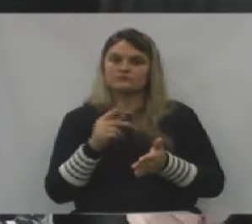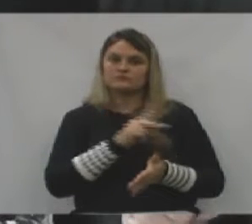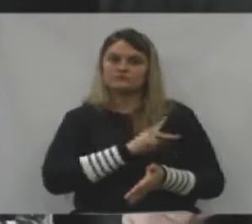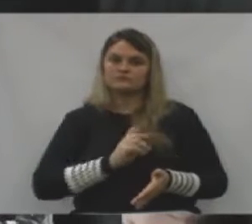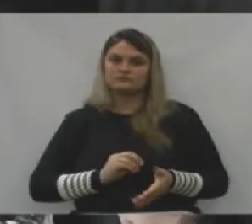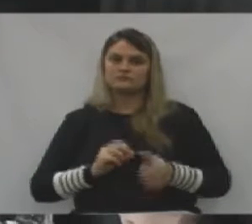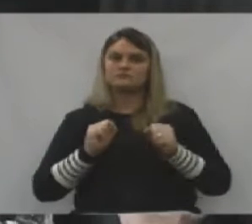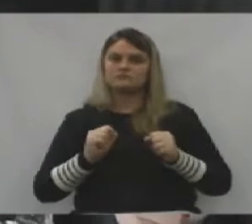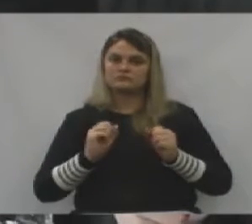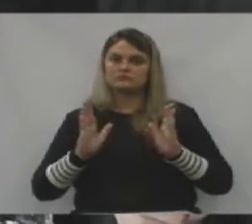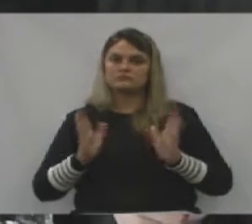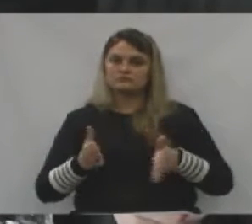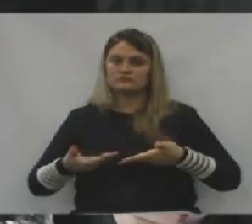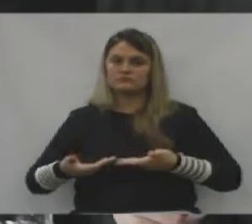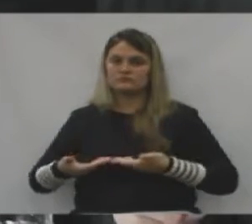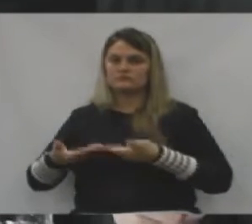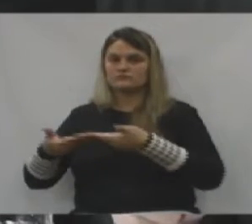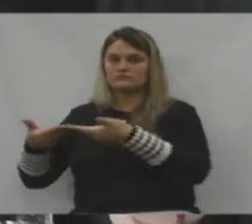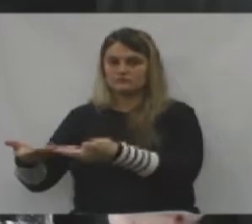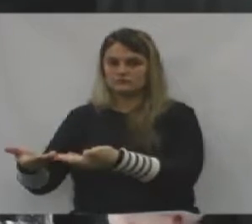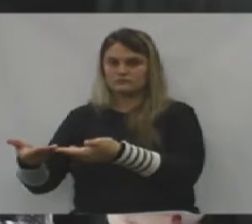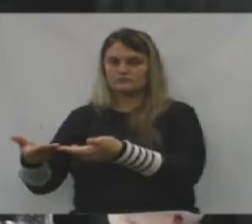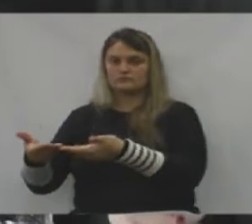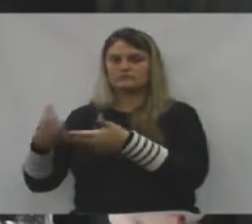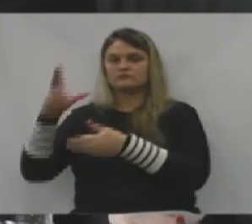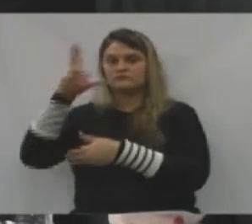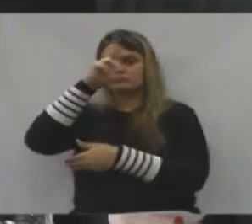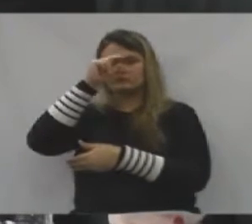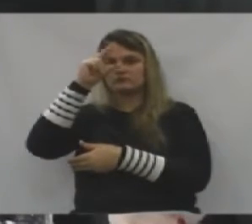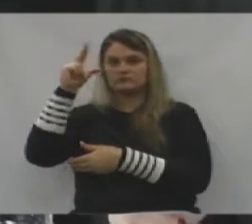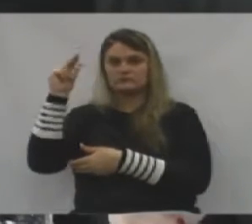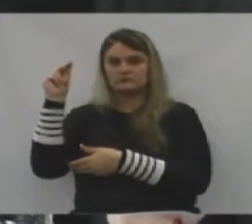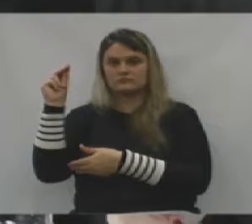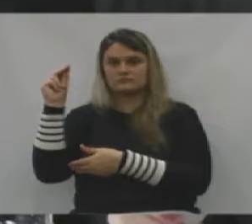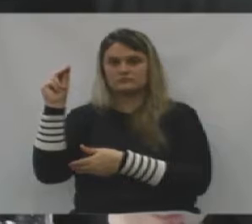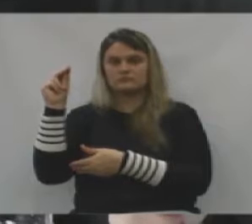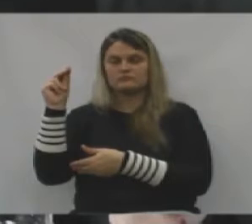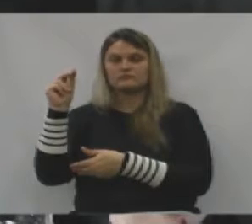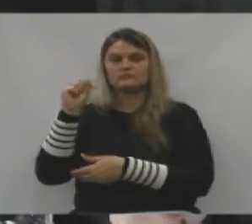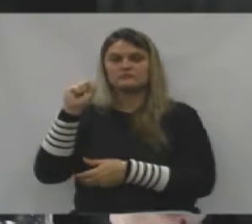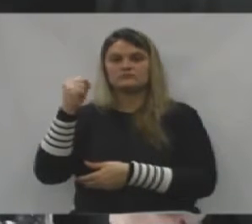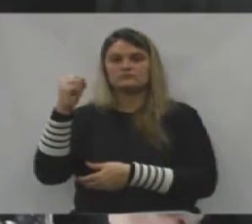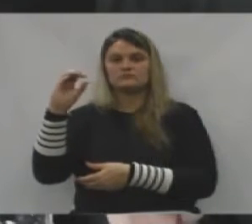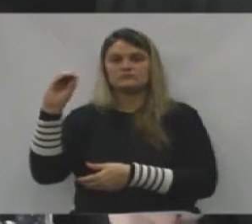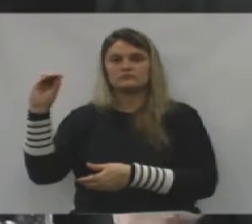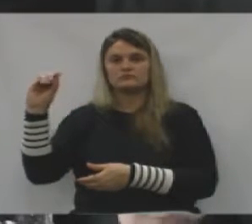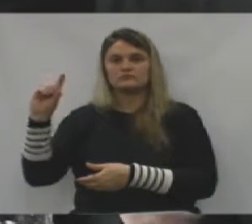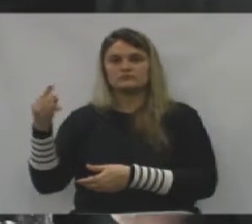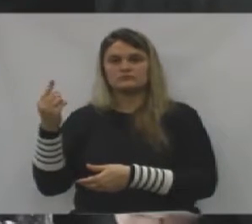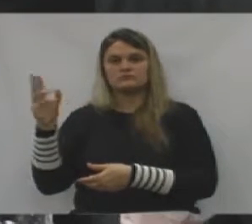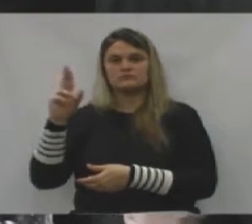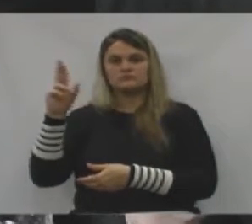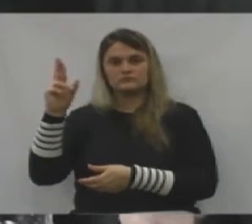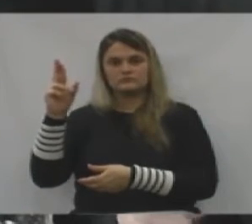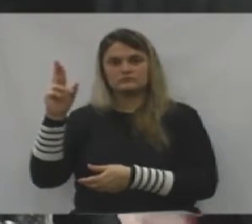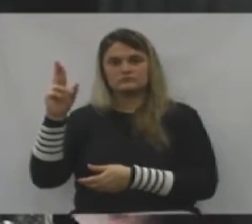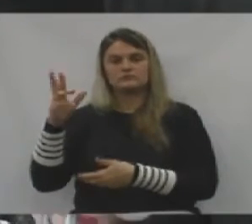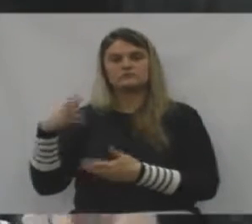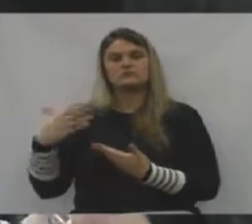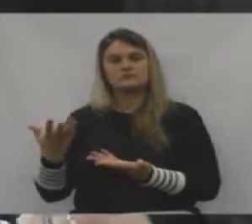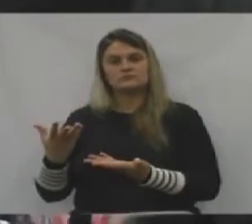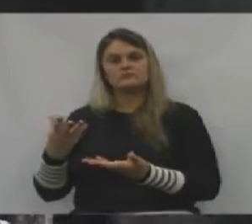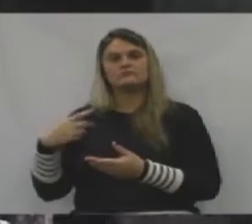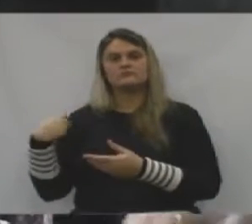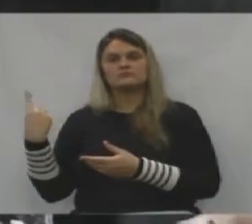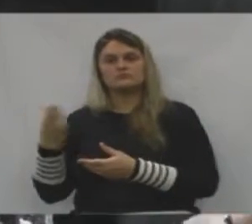podendo devolver na noite de hoje para o Poder Executivo, né, R$ 800 mil e